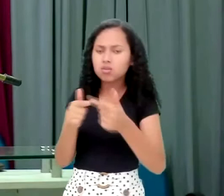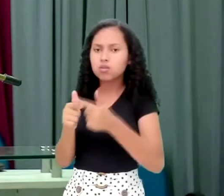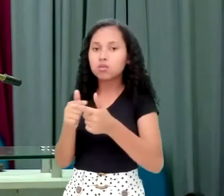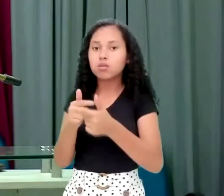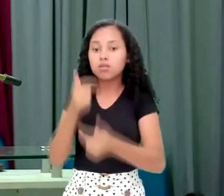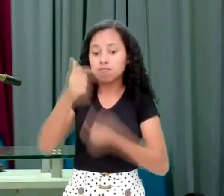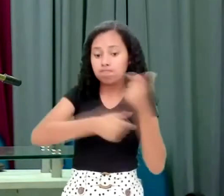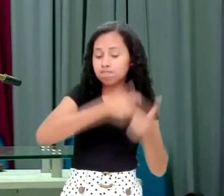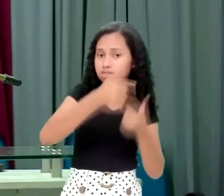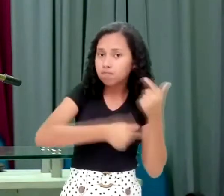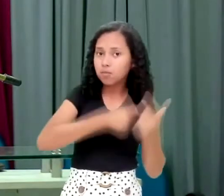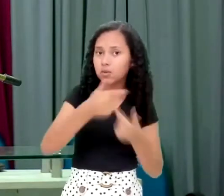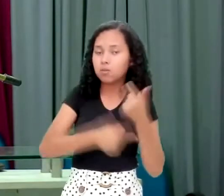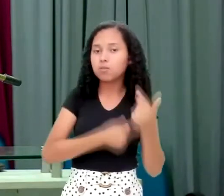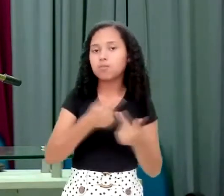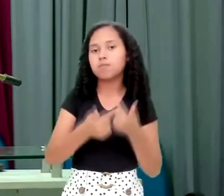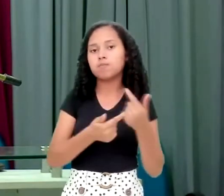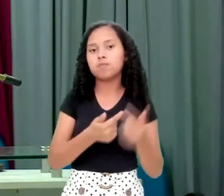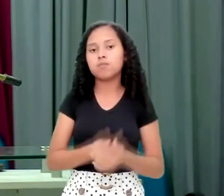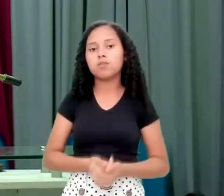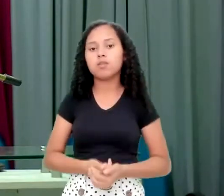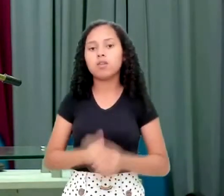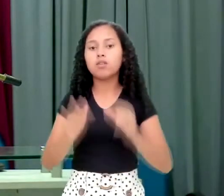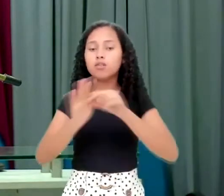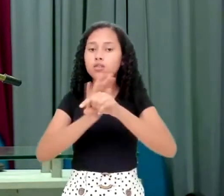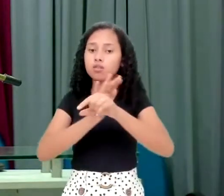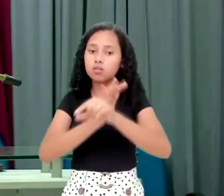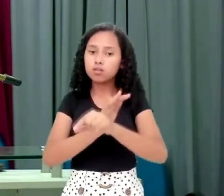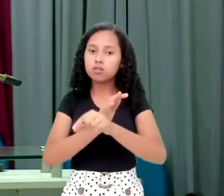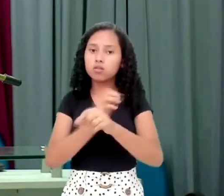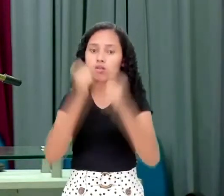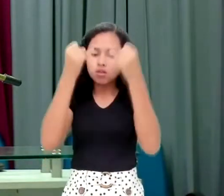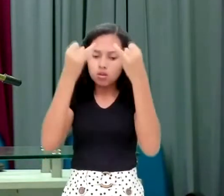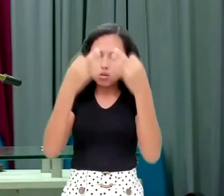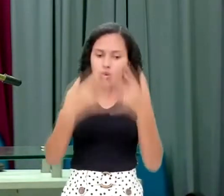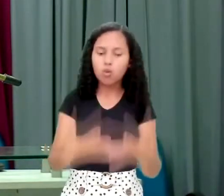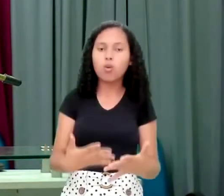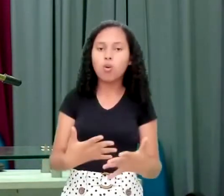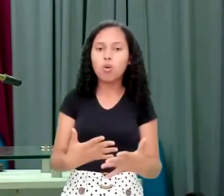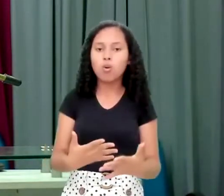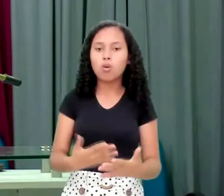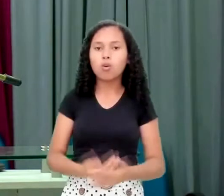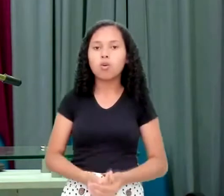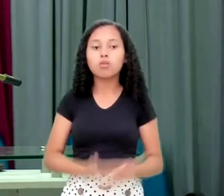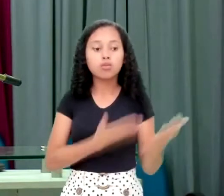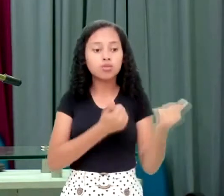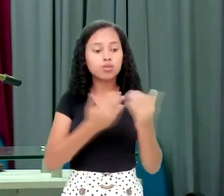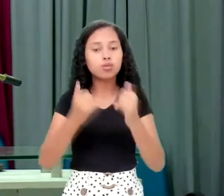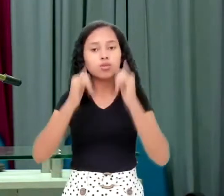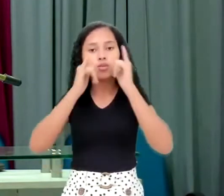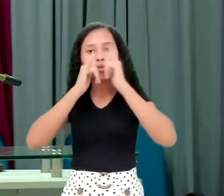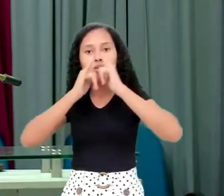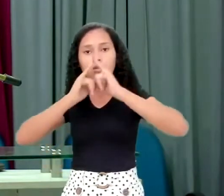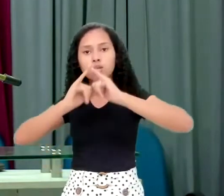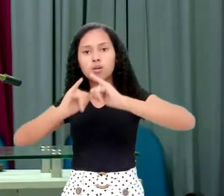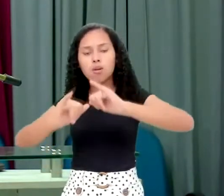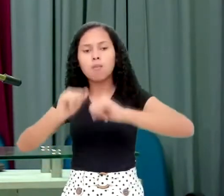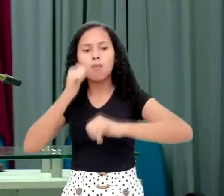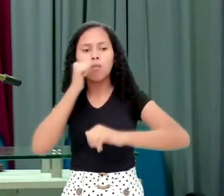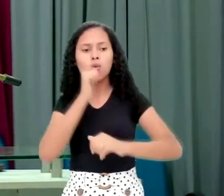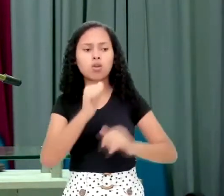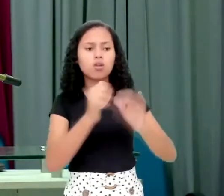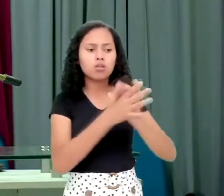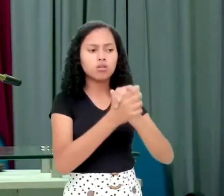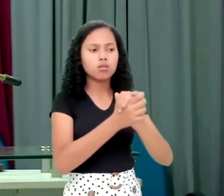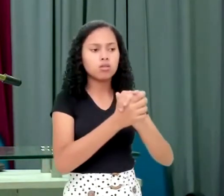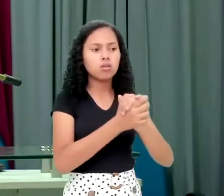passando. O versículo diz: porém um dos jovens o anunciou a Abigail, mulher de Nabal, dizendo: eis